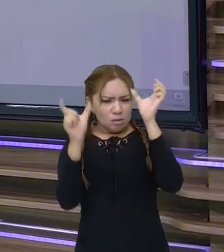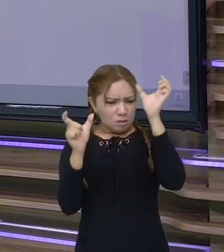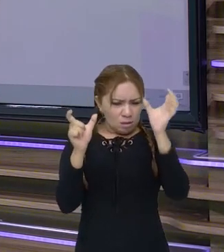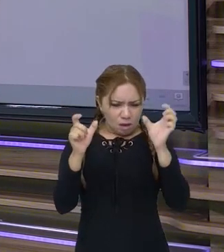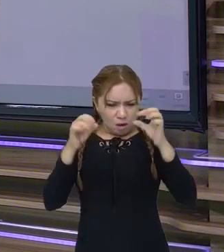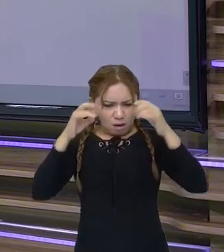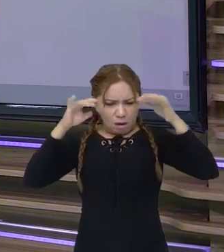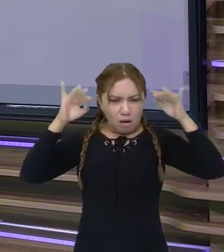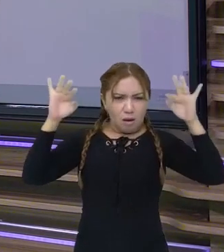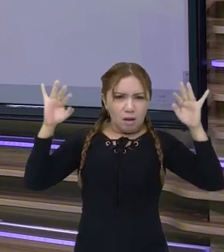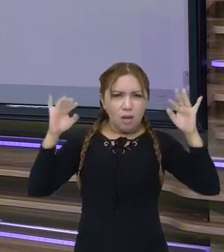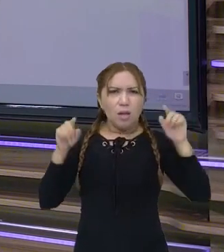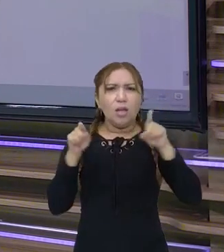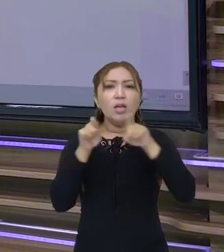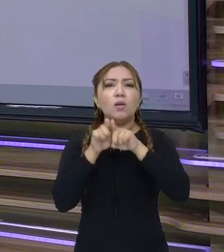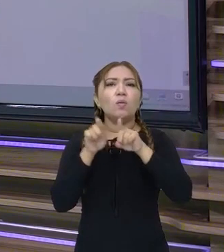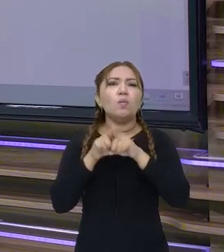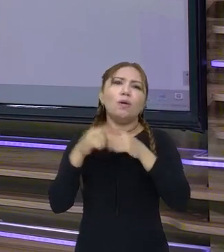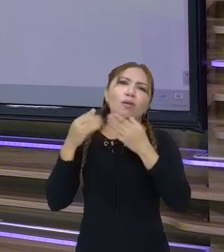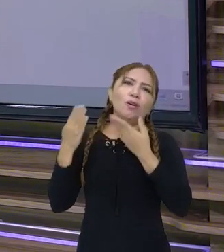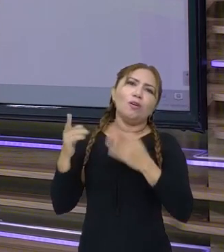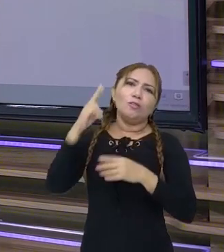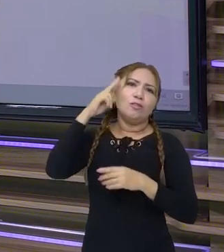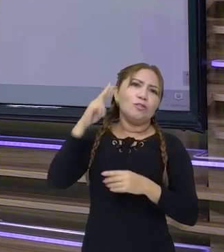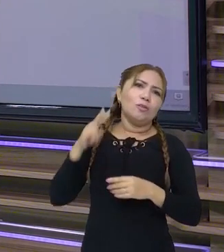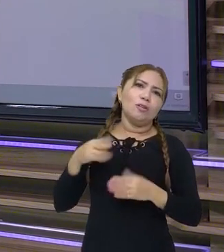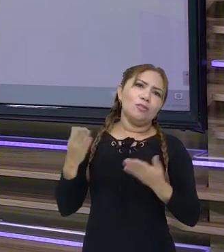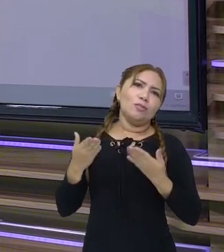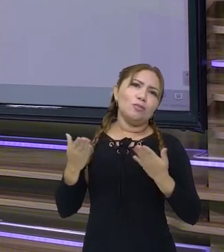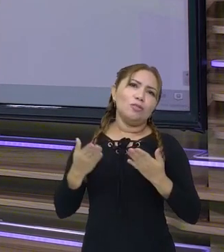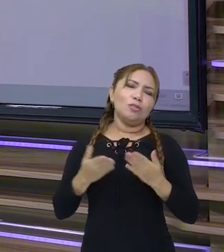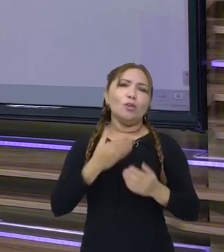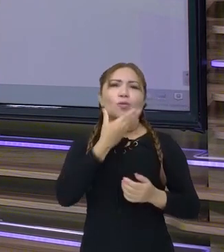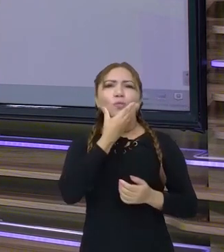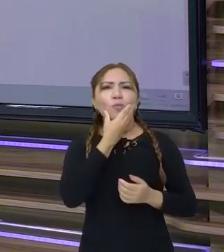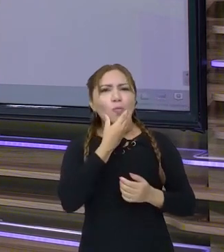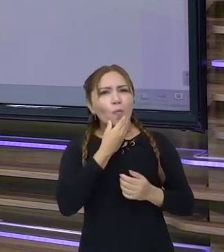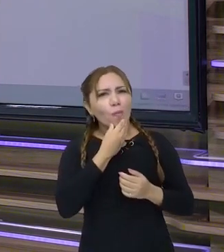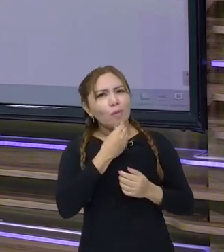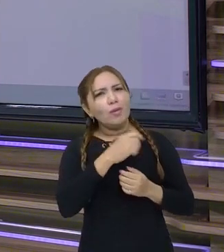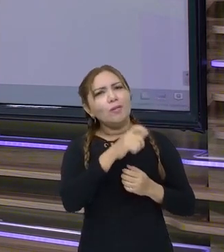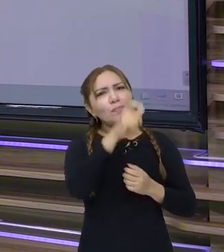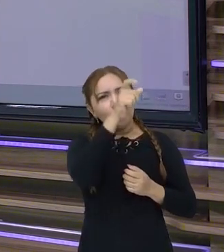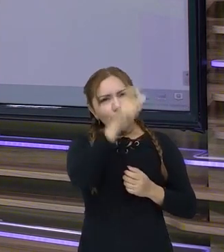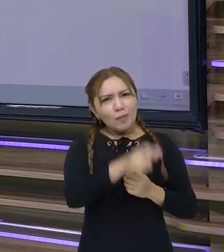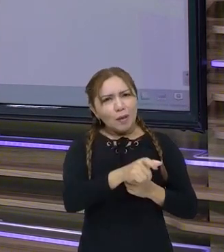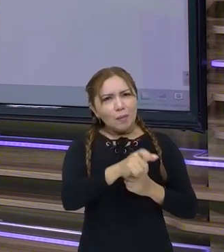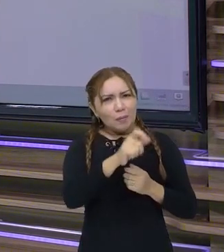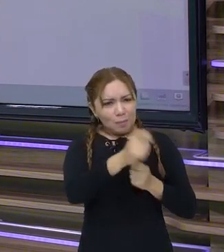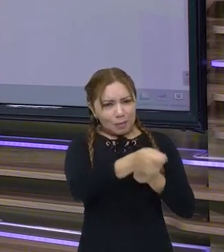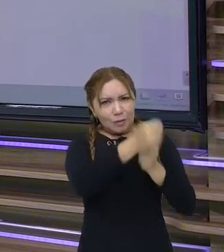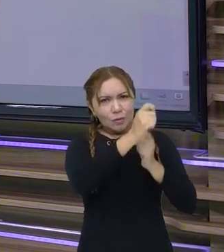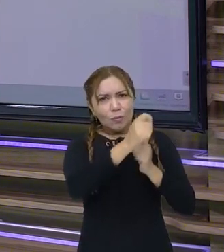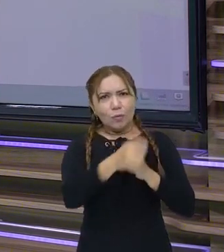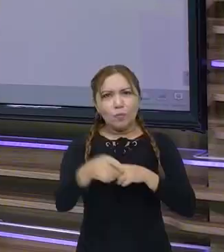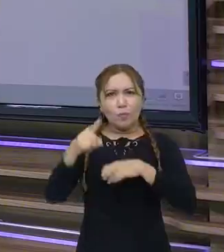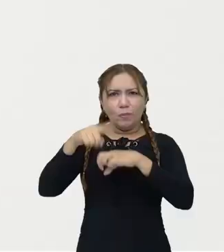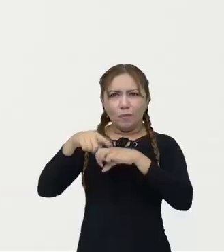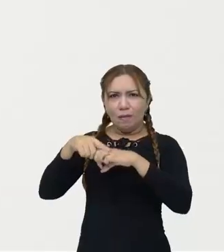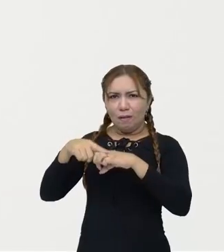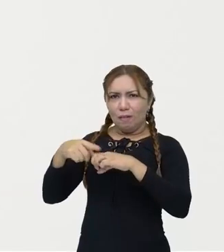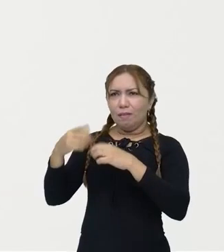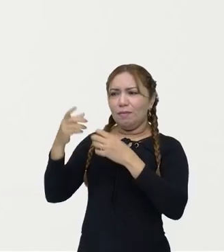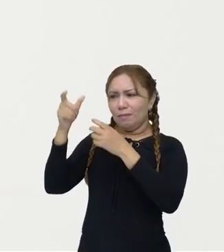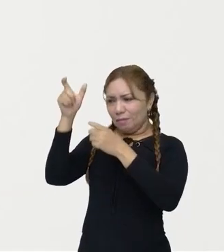encantados, como na nossa história de hoje do pescador, o anel e o rei. Vamos conferir se está